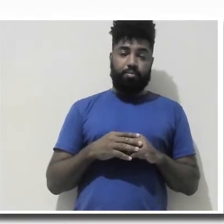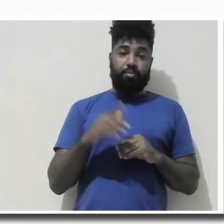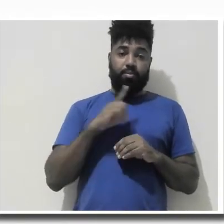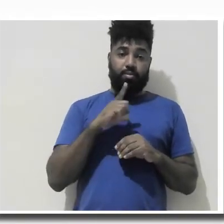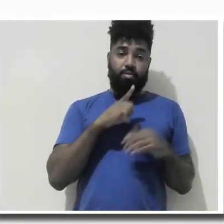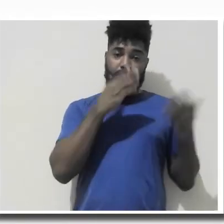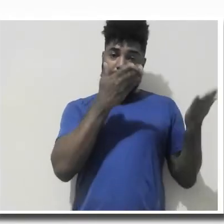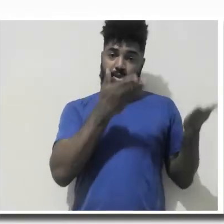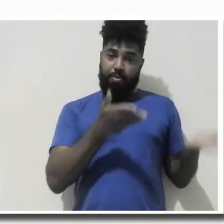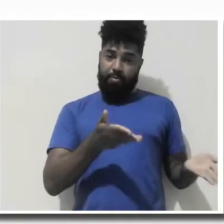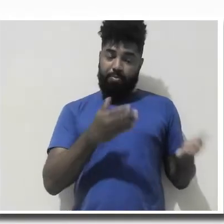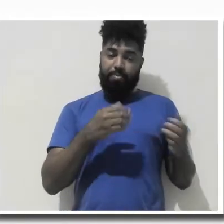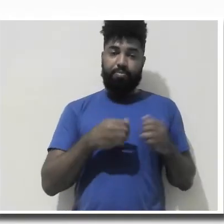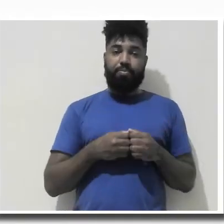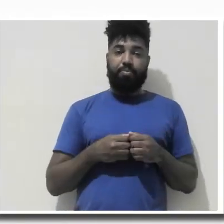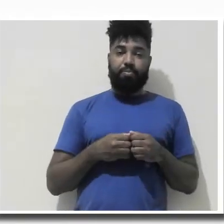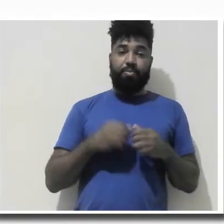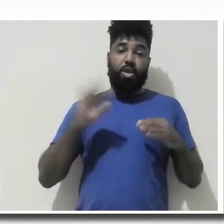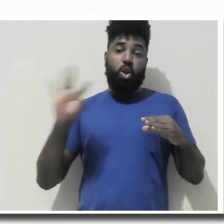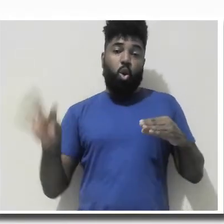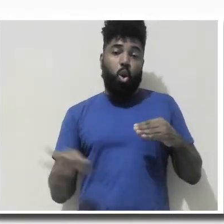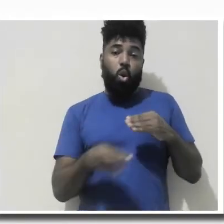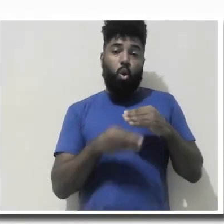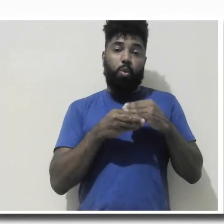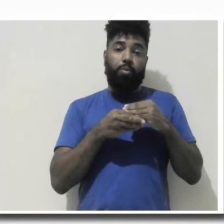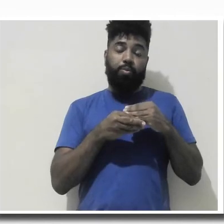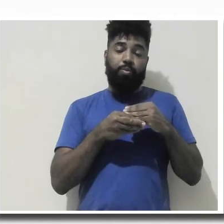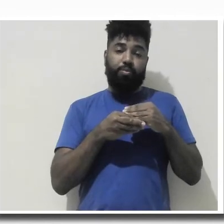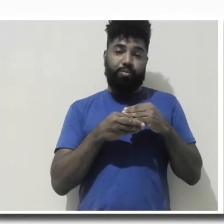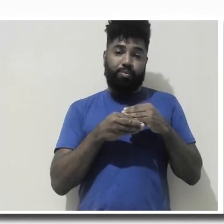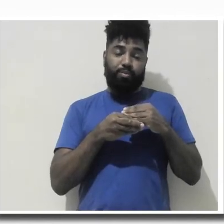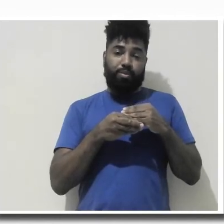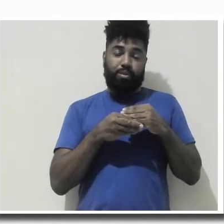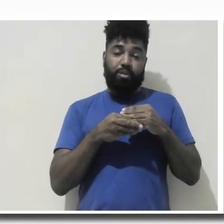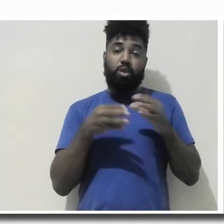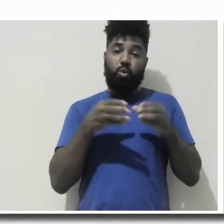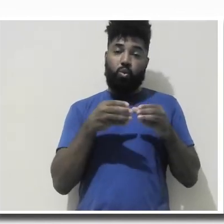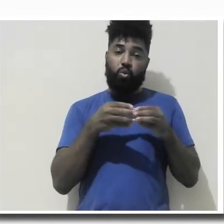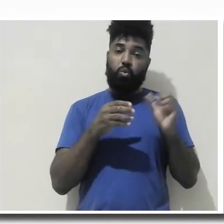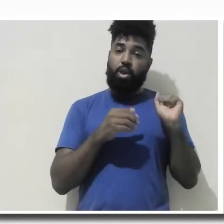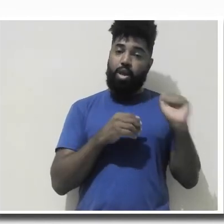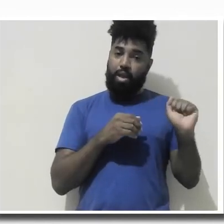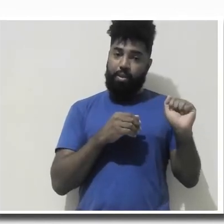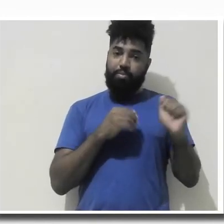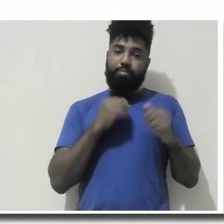Então, temos aí o complementar do conjunto A.